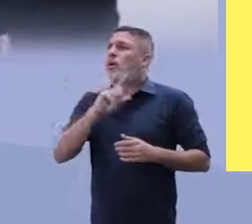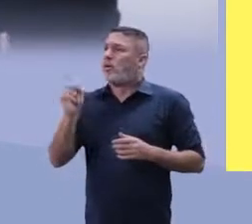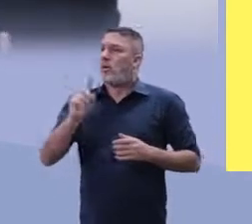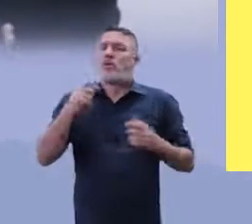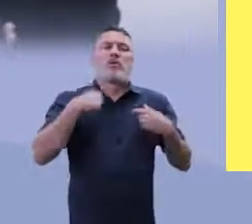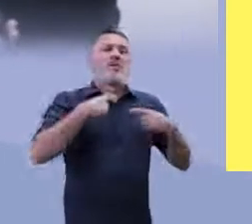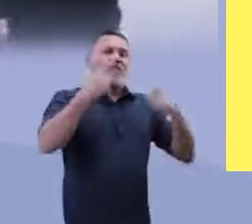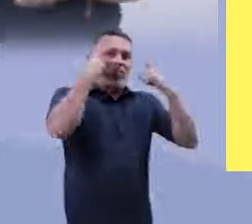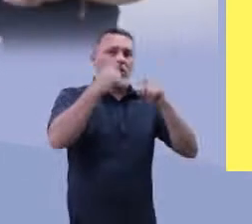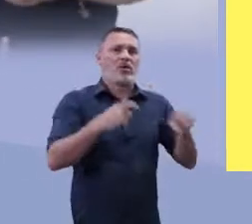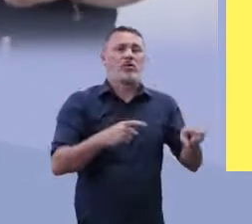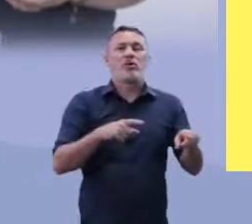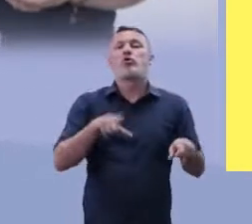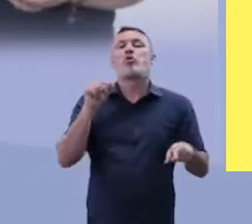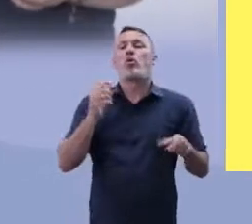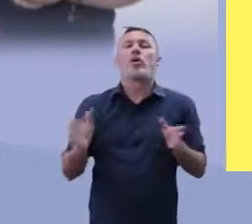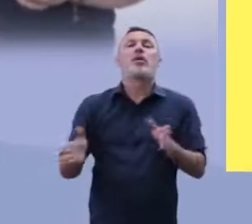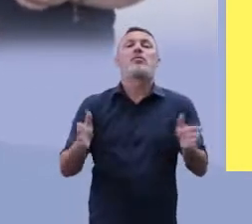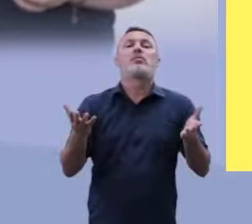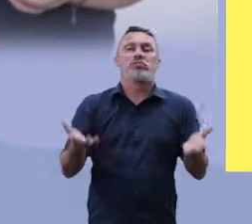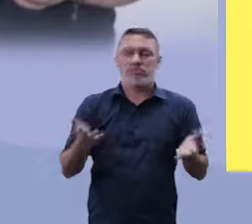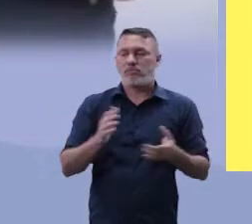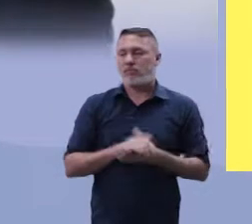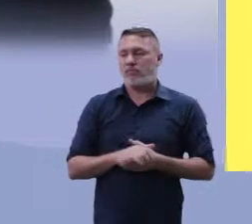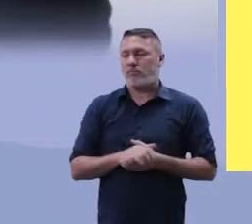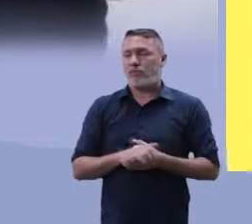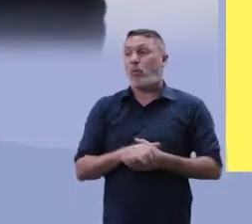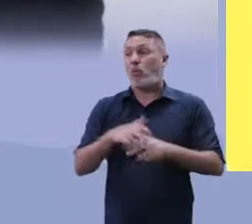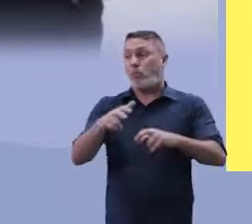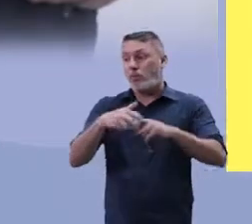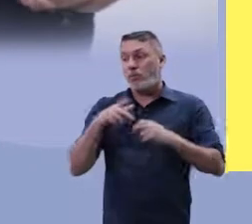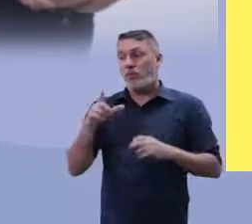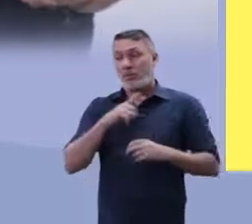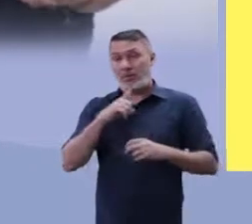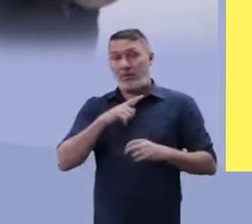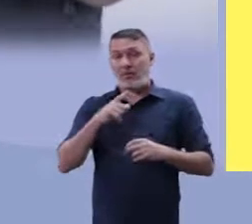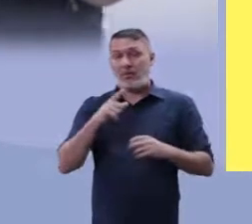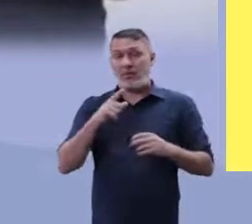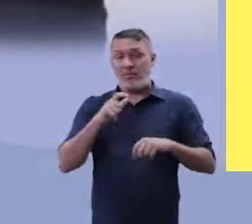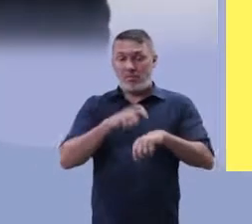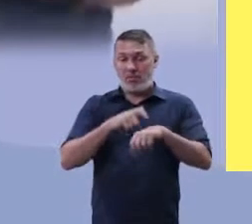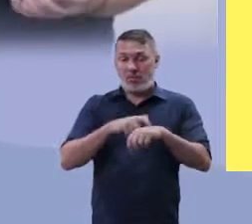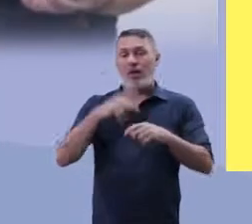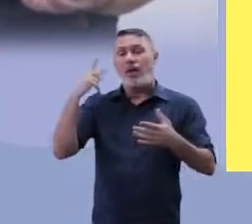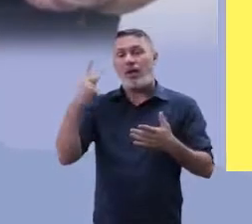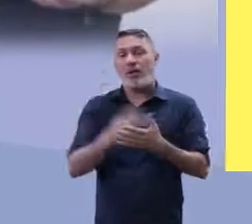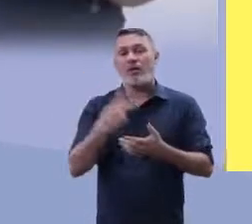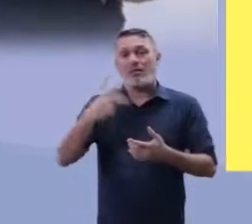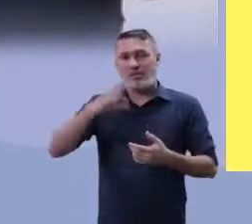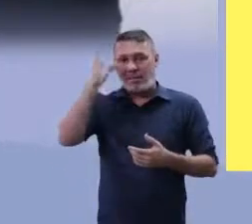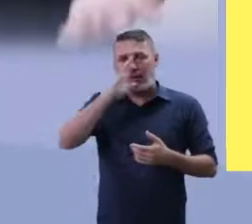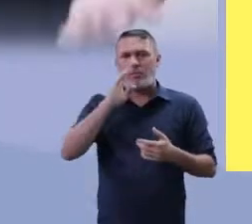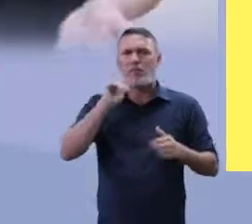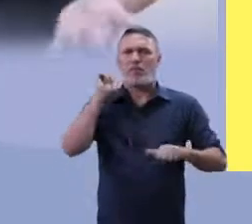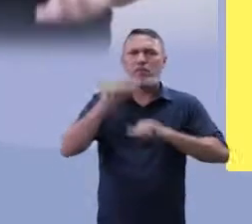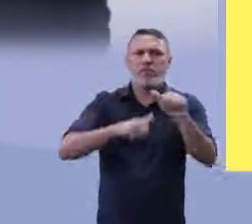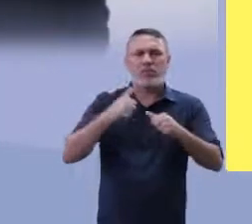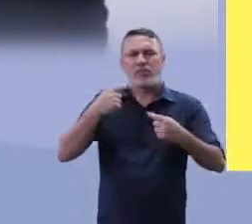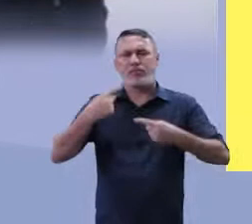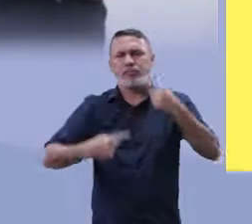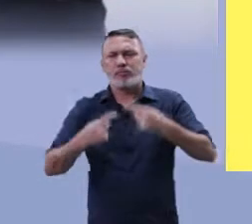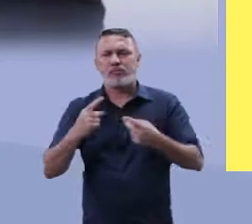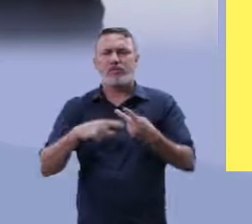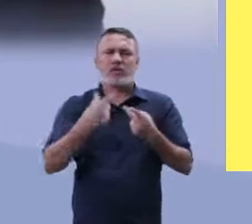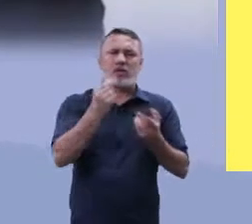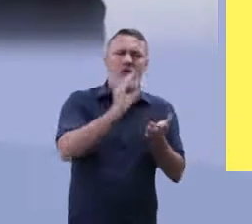externava a sua violência no bando de Lampião. Então, ocorrem no país grandes mudanças políticas, mudanças sociais